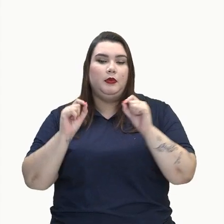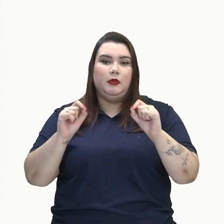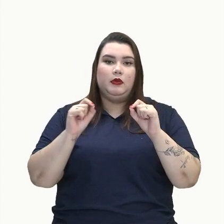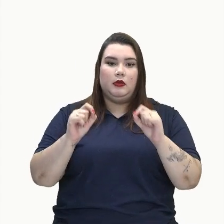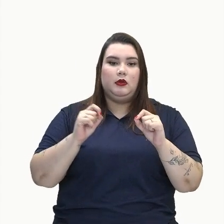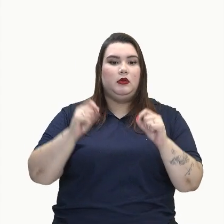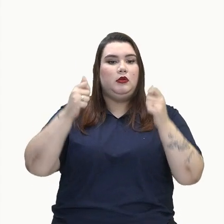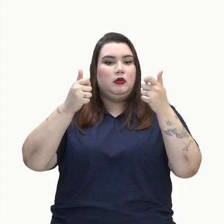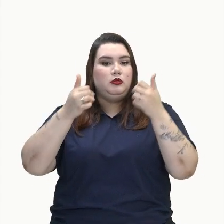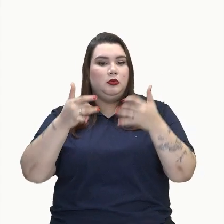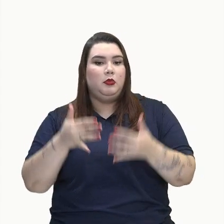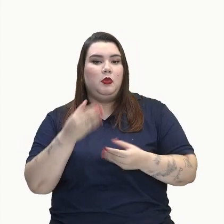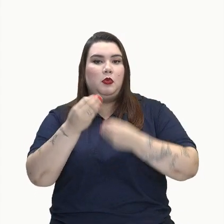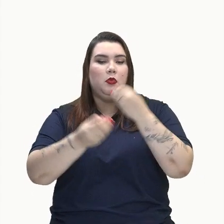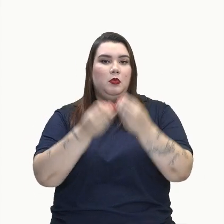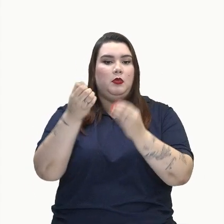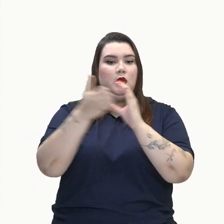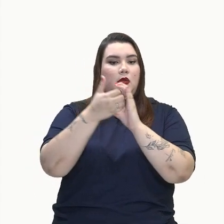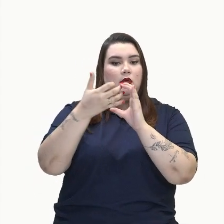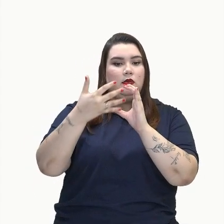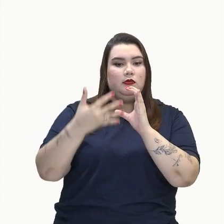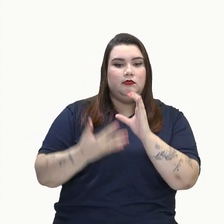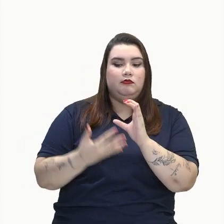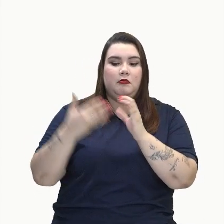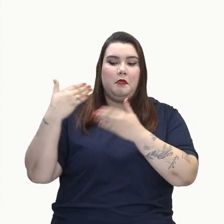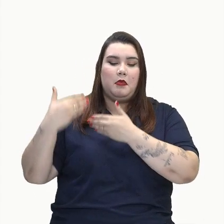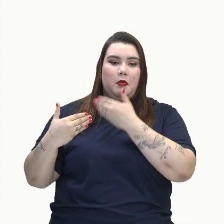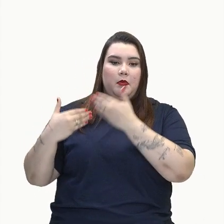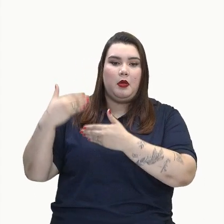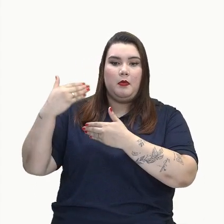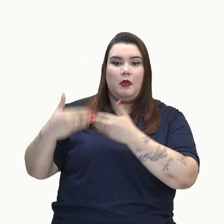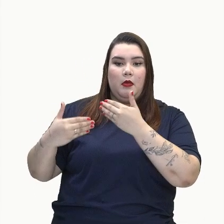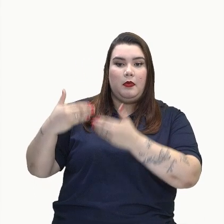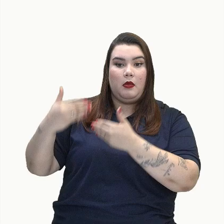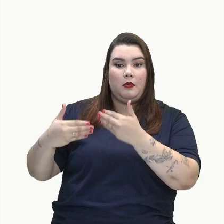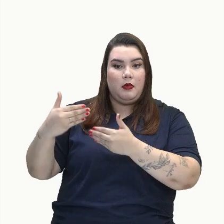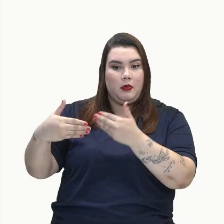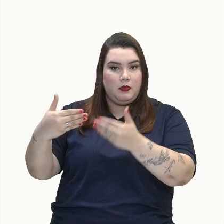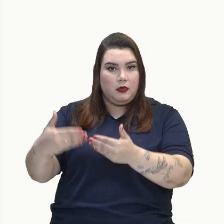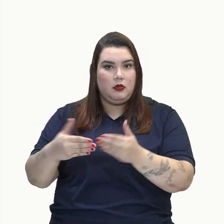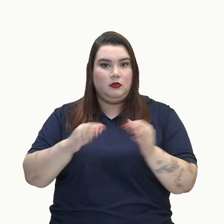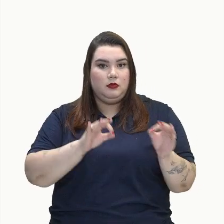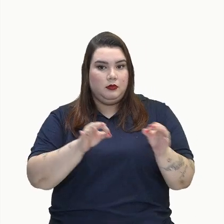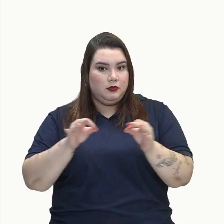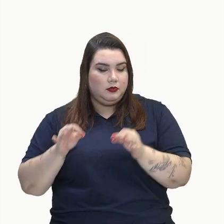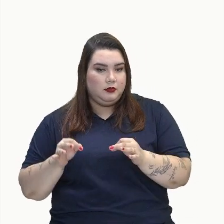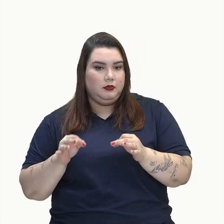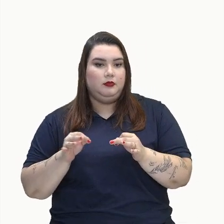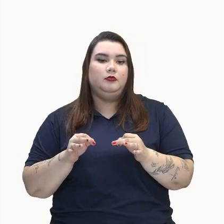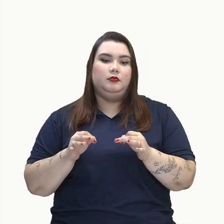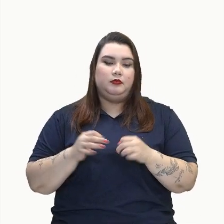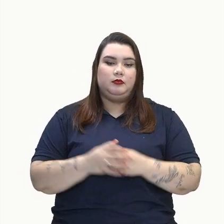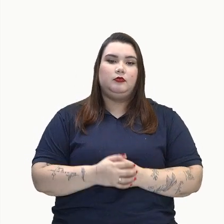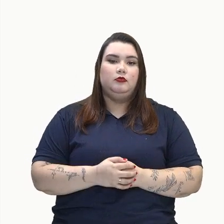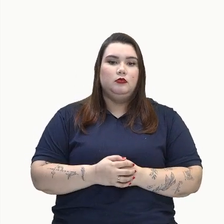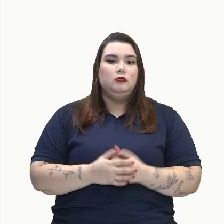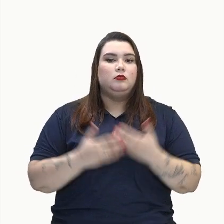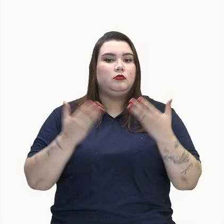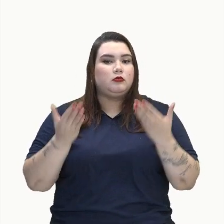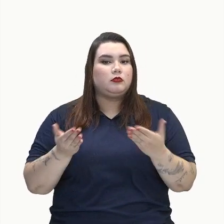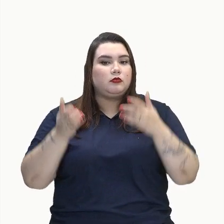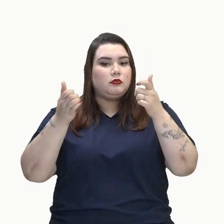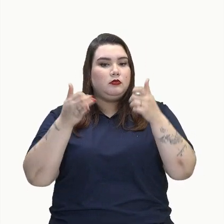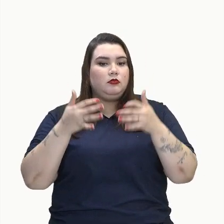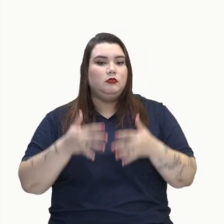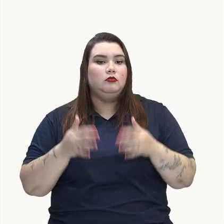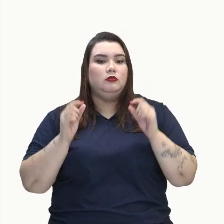as características dos indivíduos, dos seres vivos, são passados aos seus descendentes ao longo das gerações, que explicam